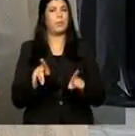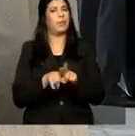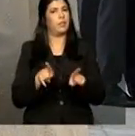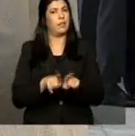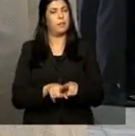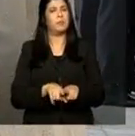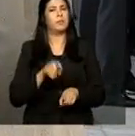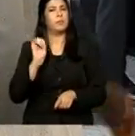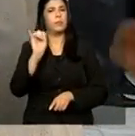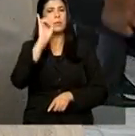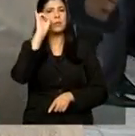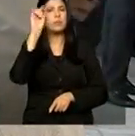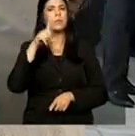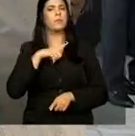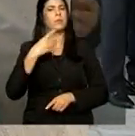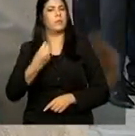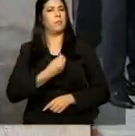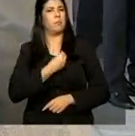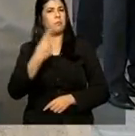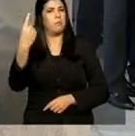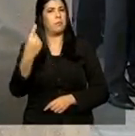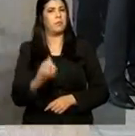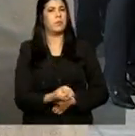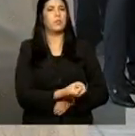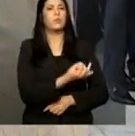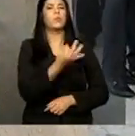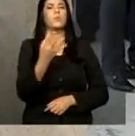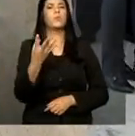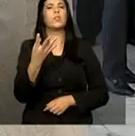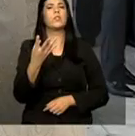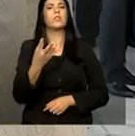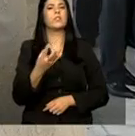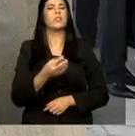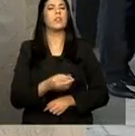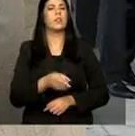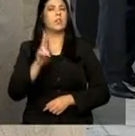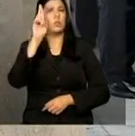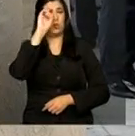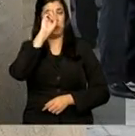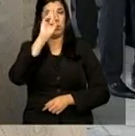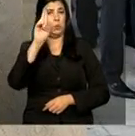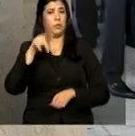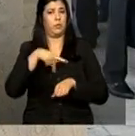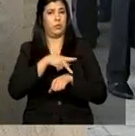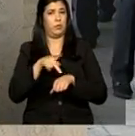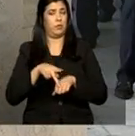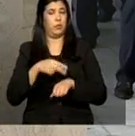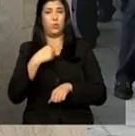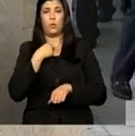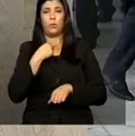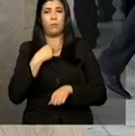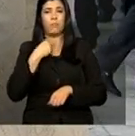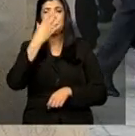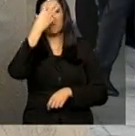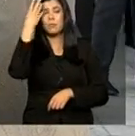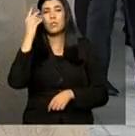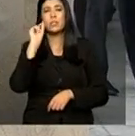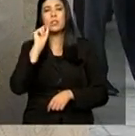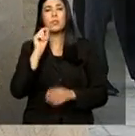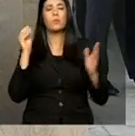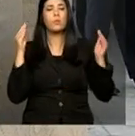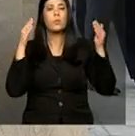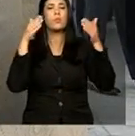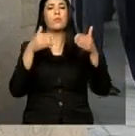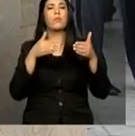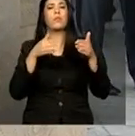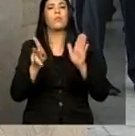que seja importante essa presença de um grande número de dignatários estrangeiros, nós não podemos também perder de foco que